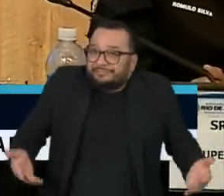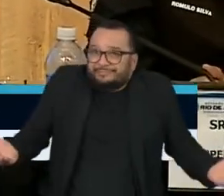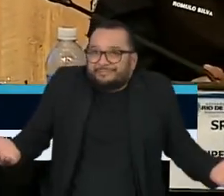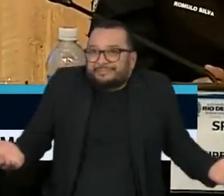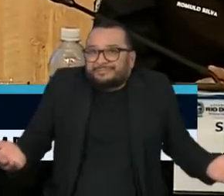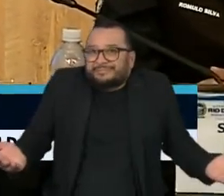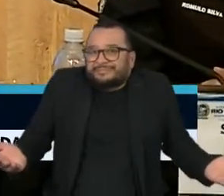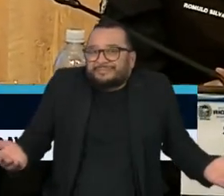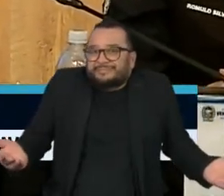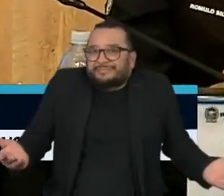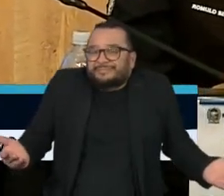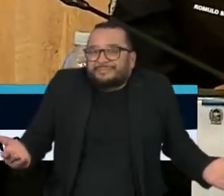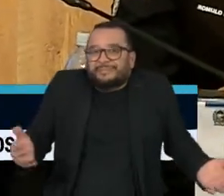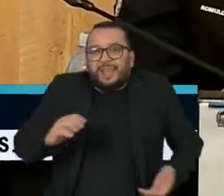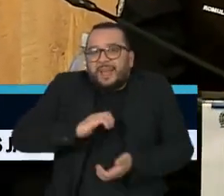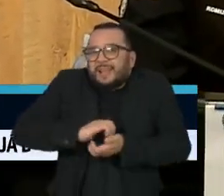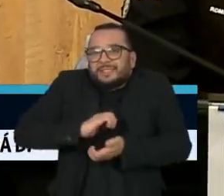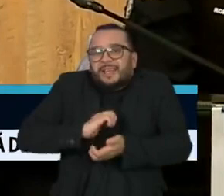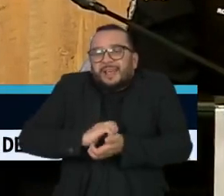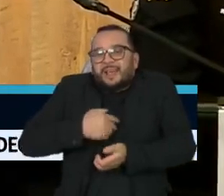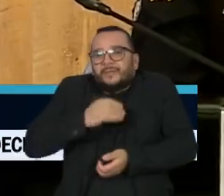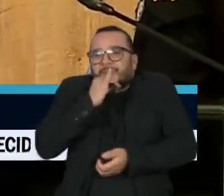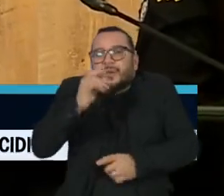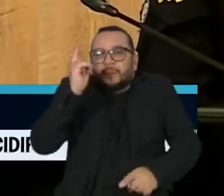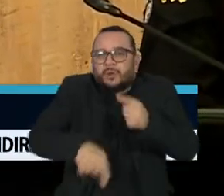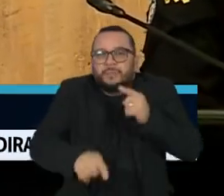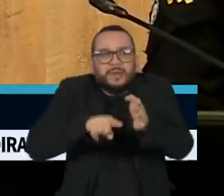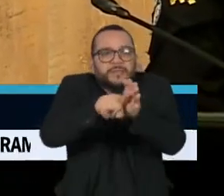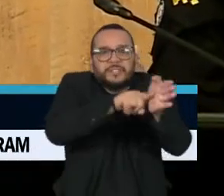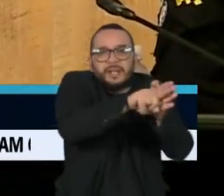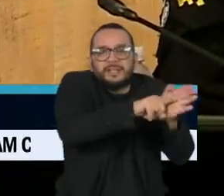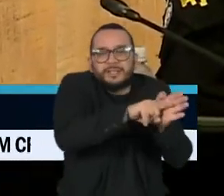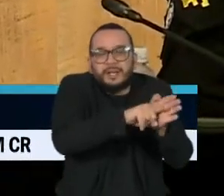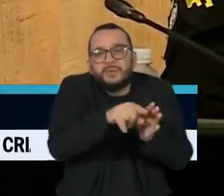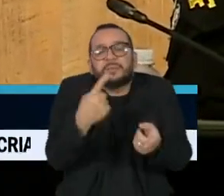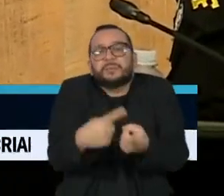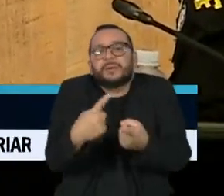nossas comunidades é fruto, basicamente, dessa